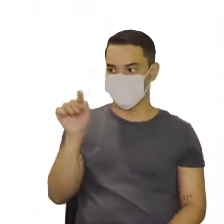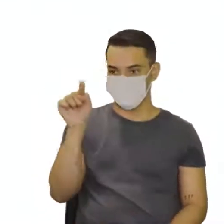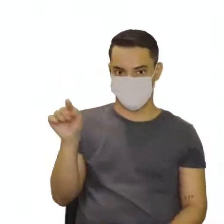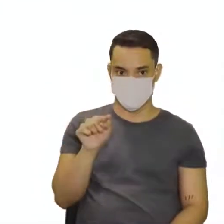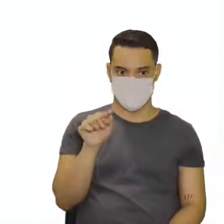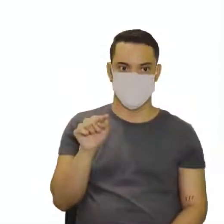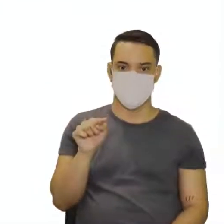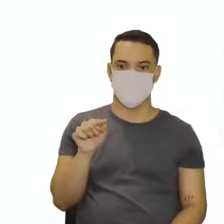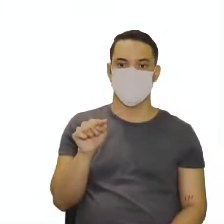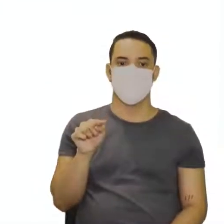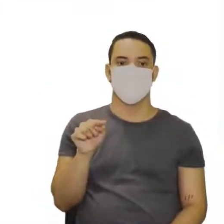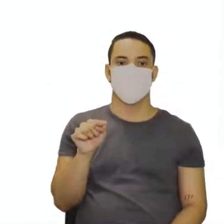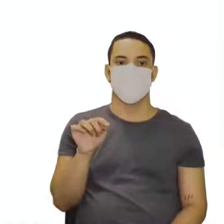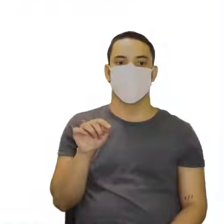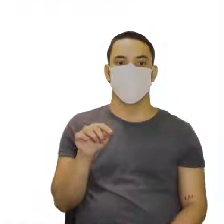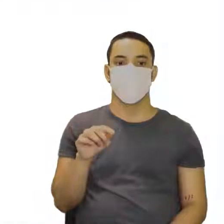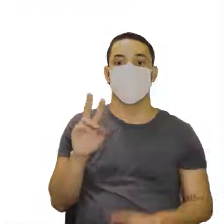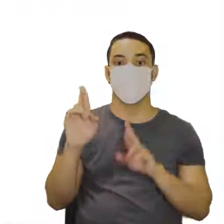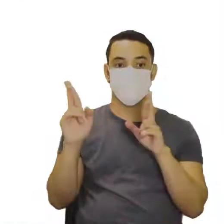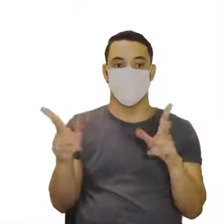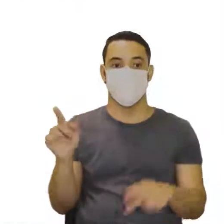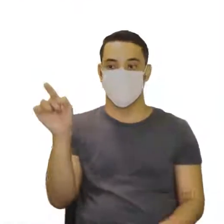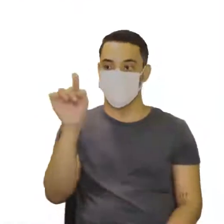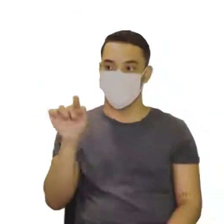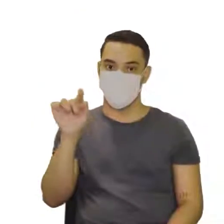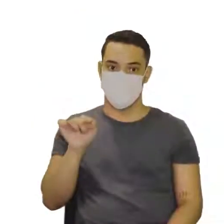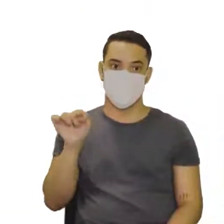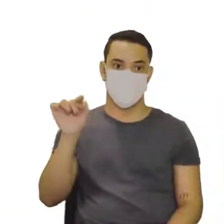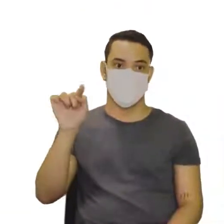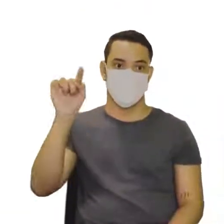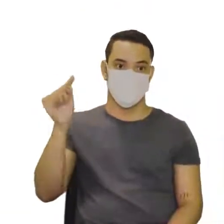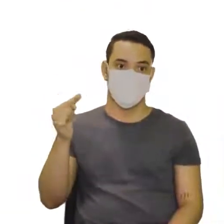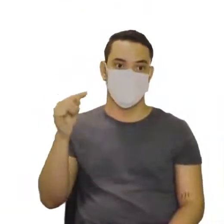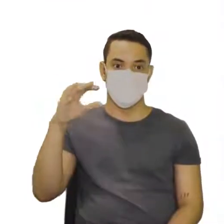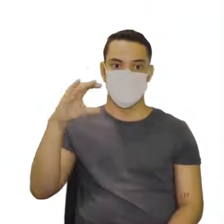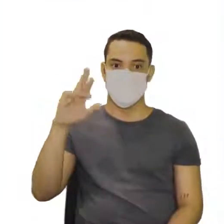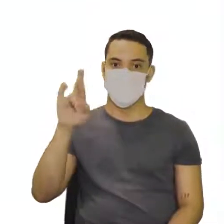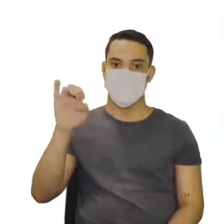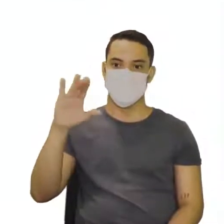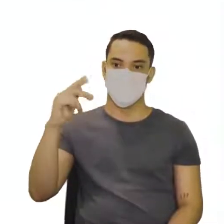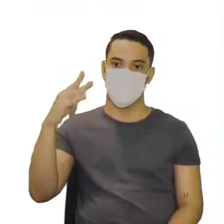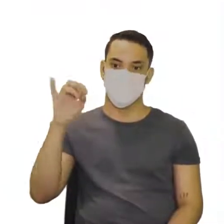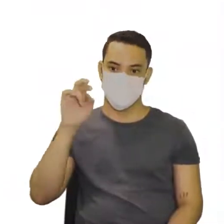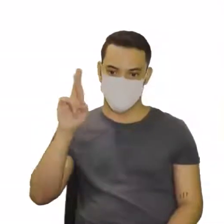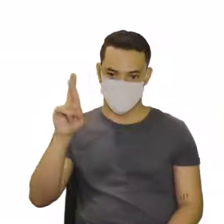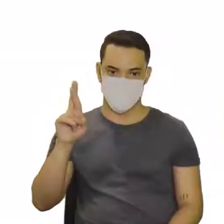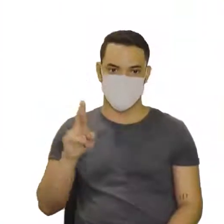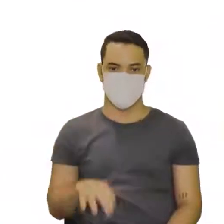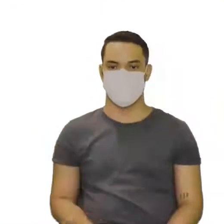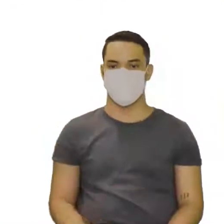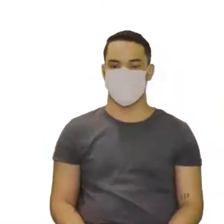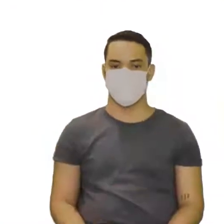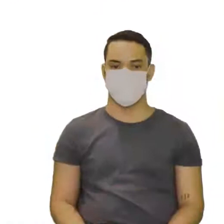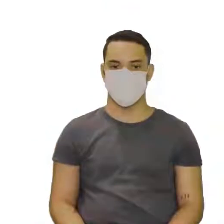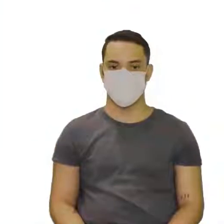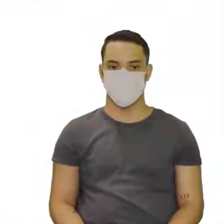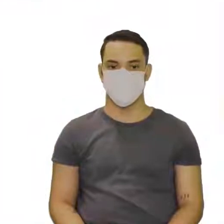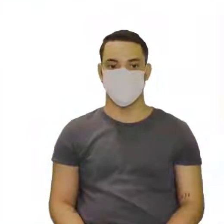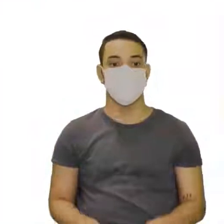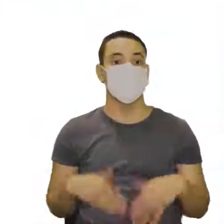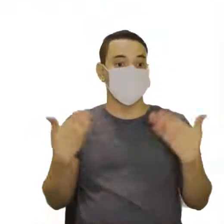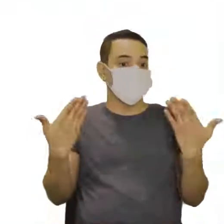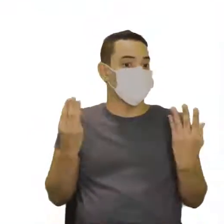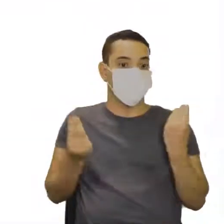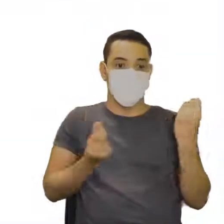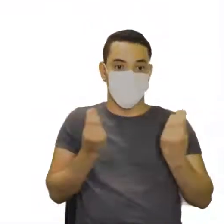gerador. Para diferenciar do receptor, a gente faz isso daqui, ok? Então aqui, como